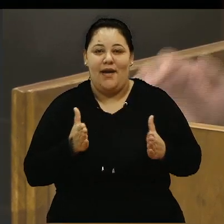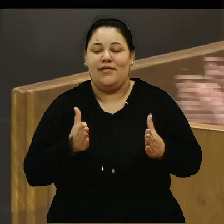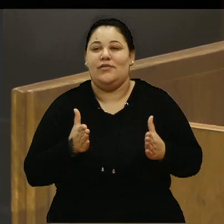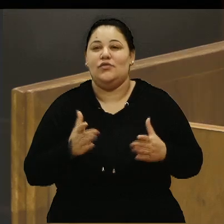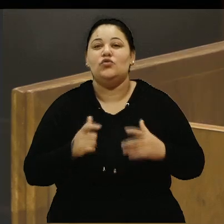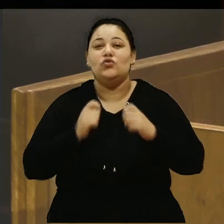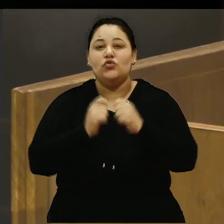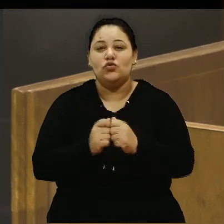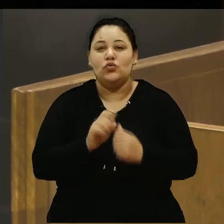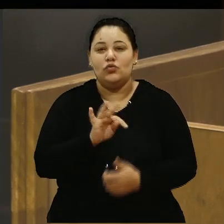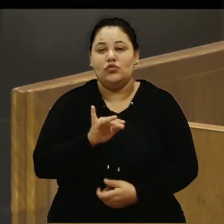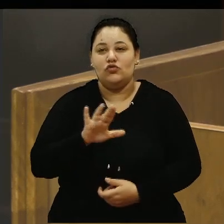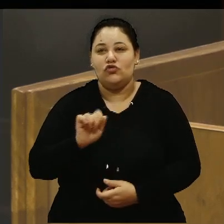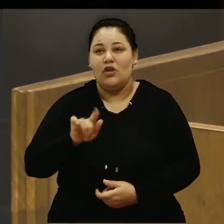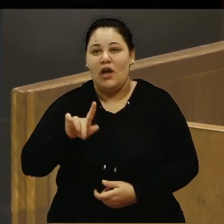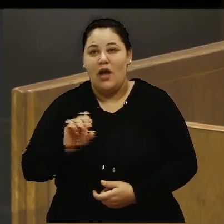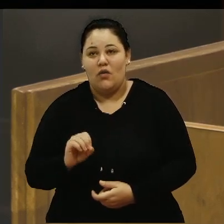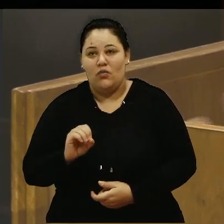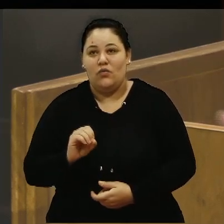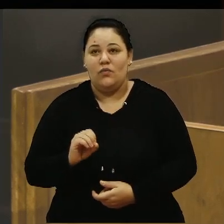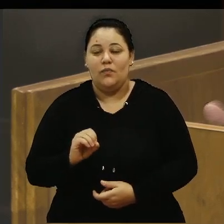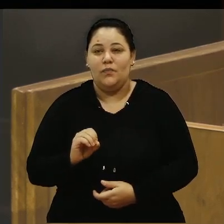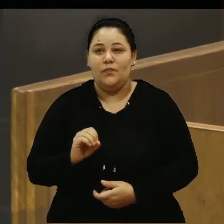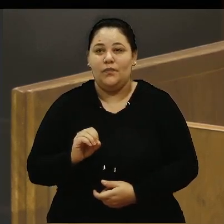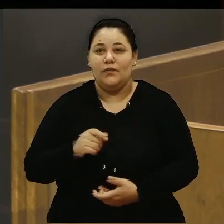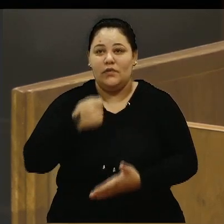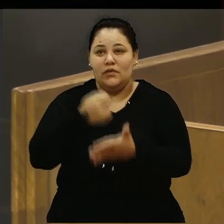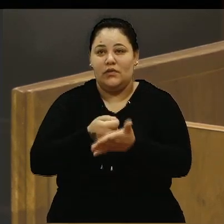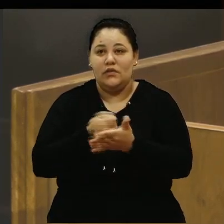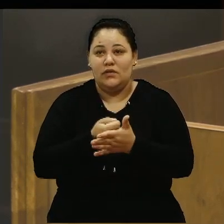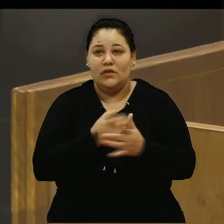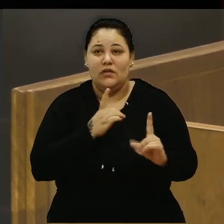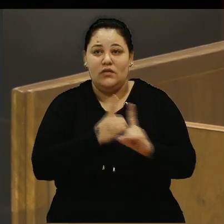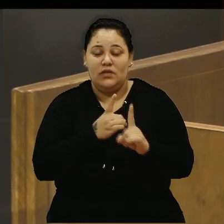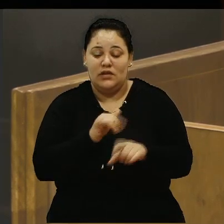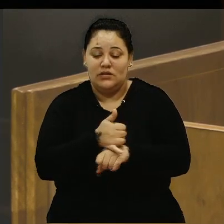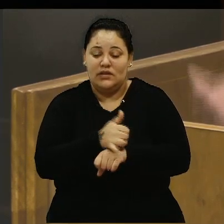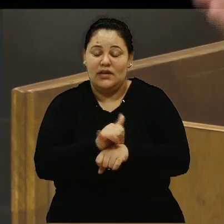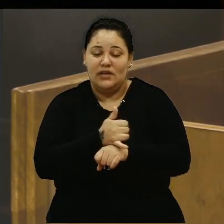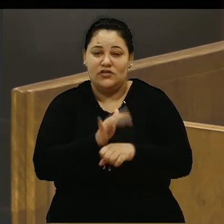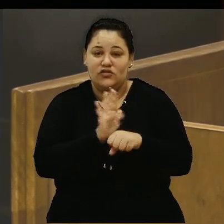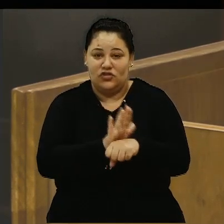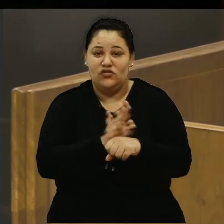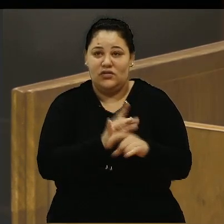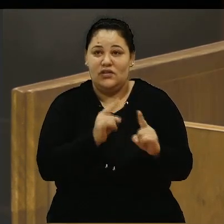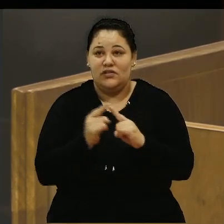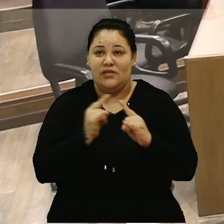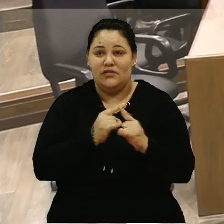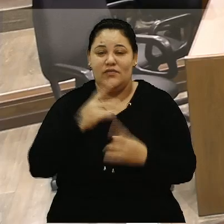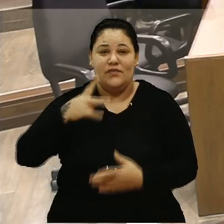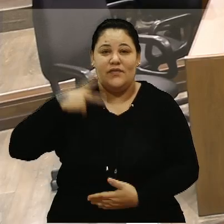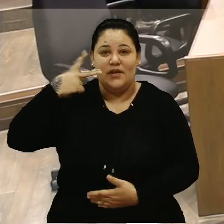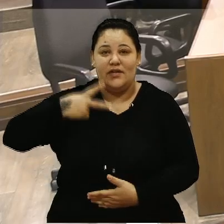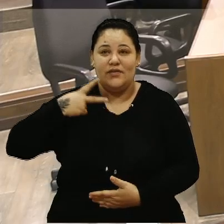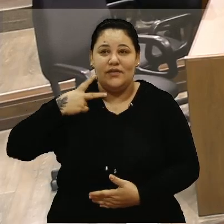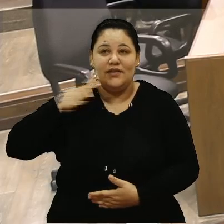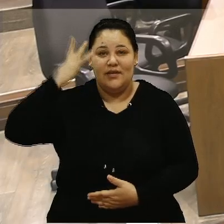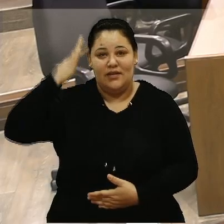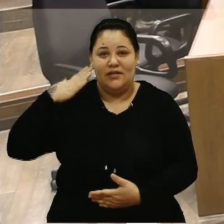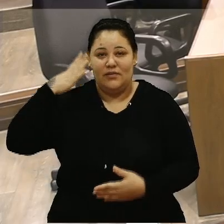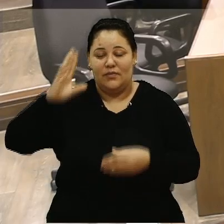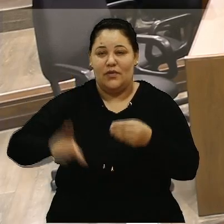com o Thiago, de começar a buscar formas de ajudar aquela entidade. Vereadora Daiane, sua